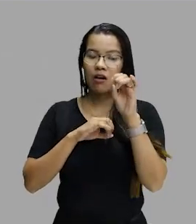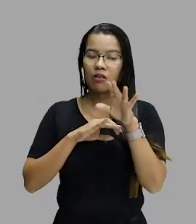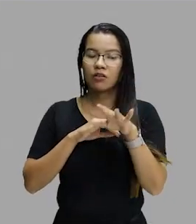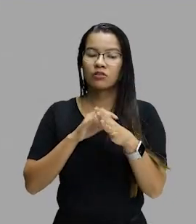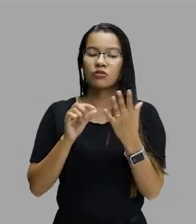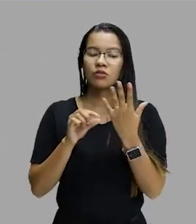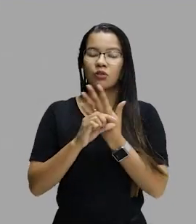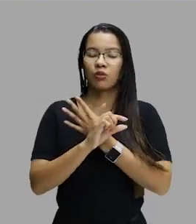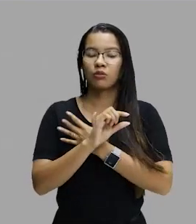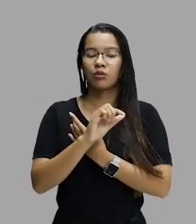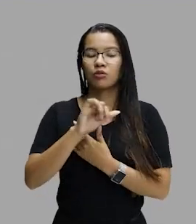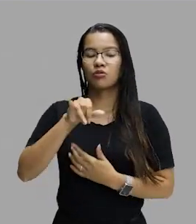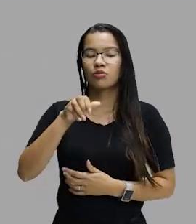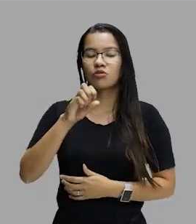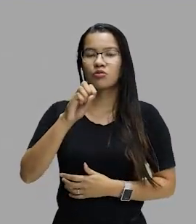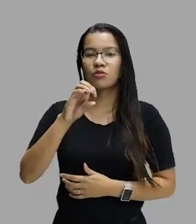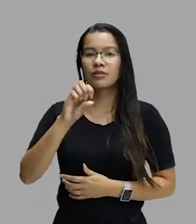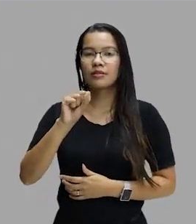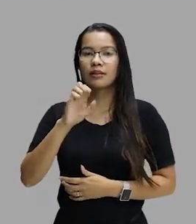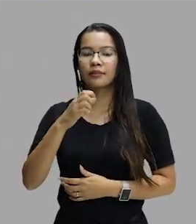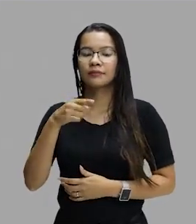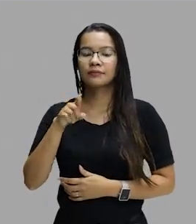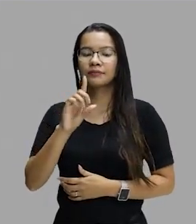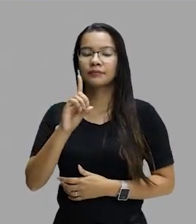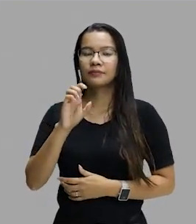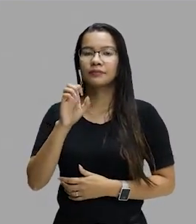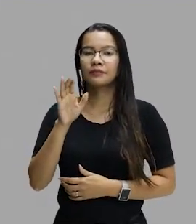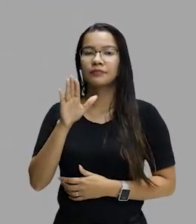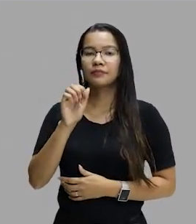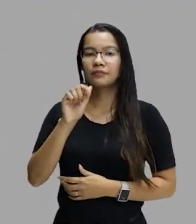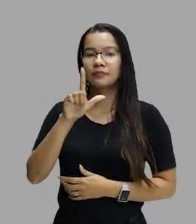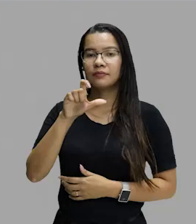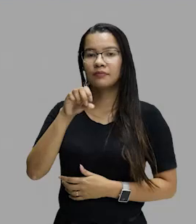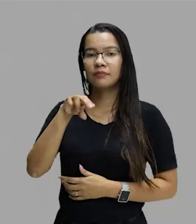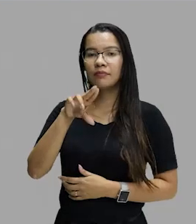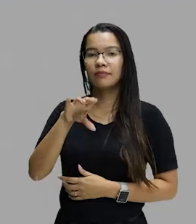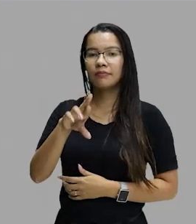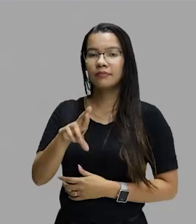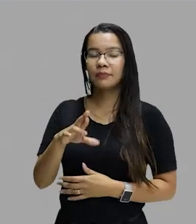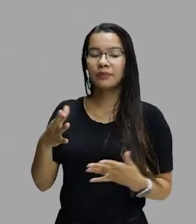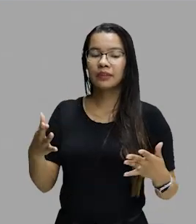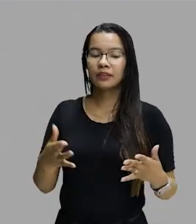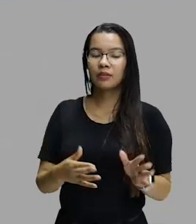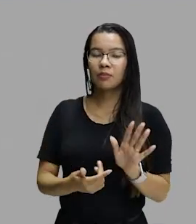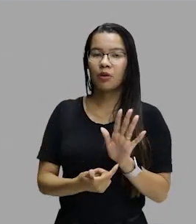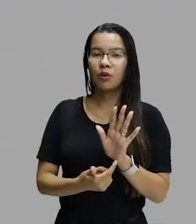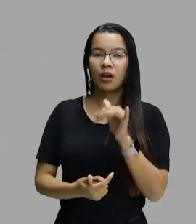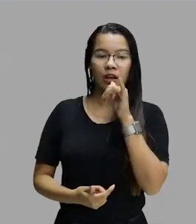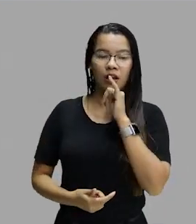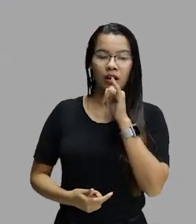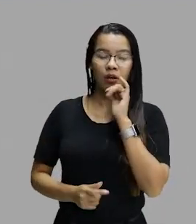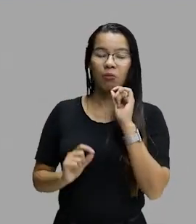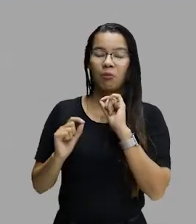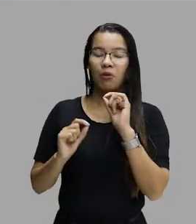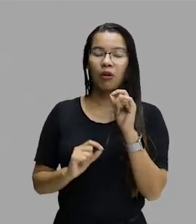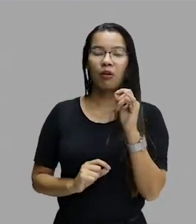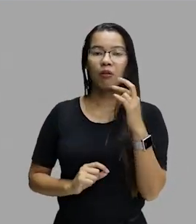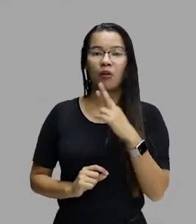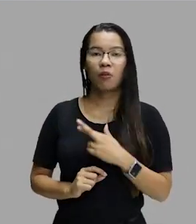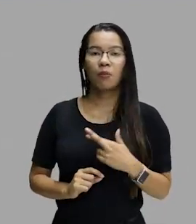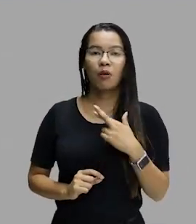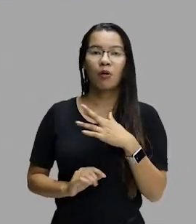deu, eu trouxe um exemplo para você entender o que é um romance. Que gênero é esse e para que ele serve? Ele serve